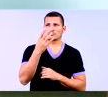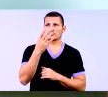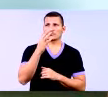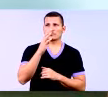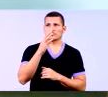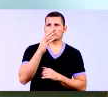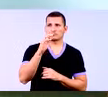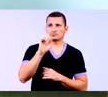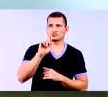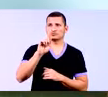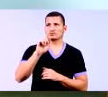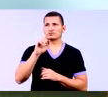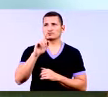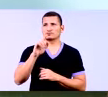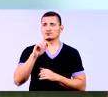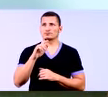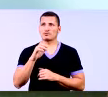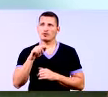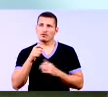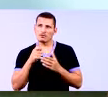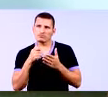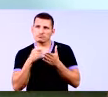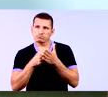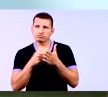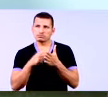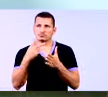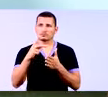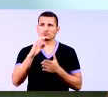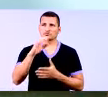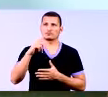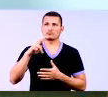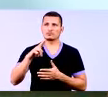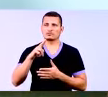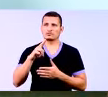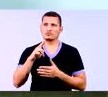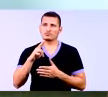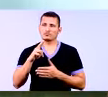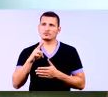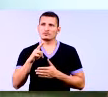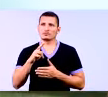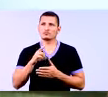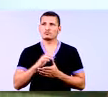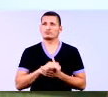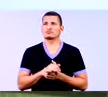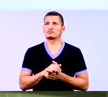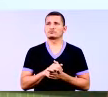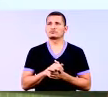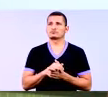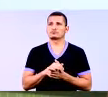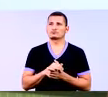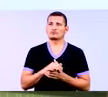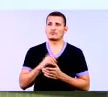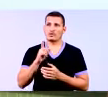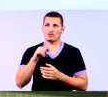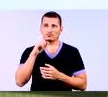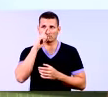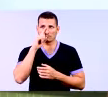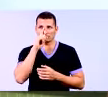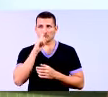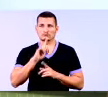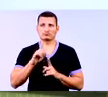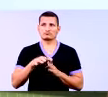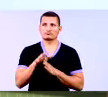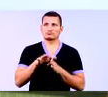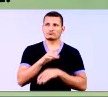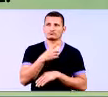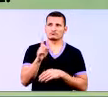em casa você consegue fazer isso, o seu processador a trabalhar num ciclo maior do que era para ele trabalhar. Mas isso é muito perigoso, eu não aconselho que vocês